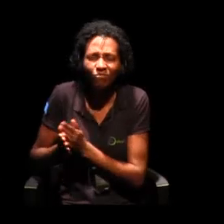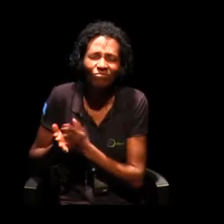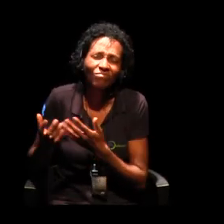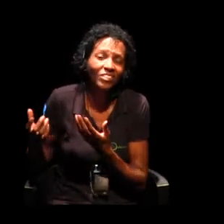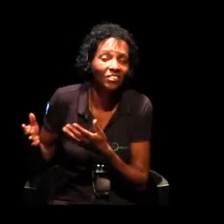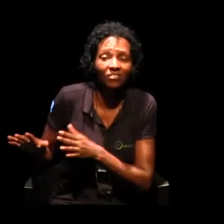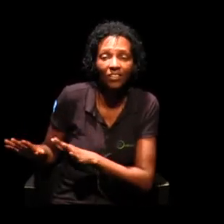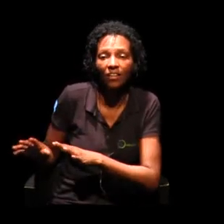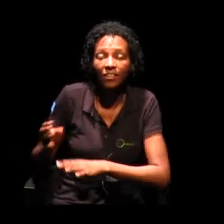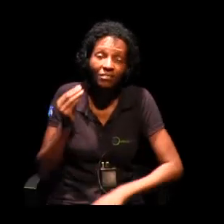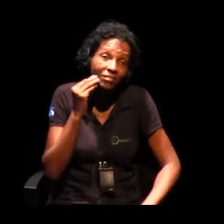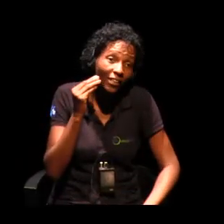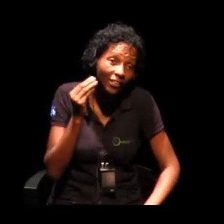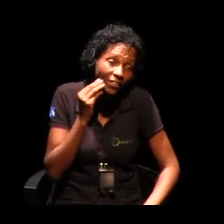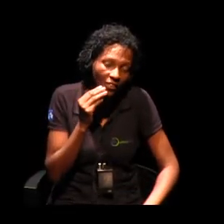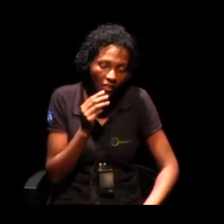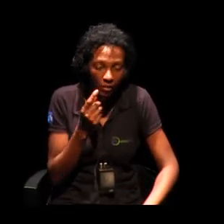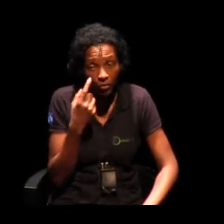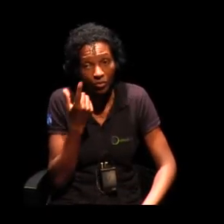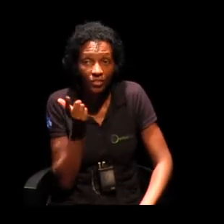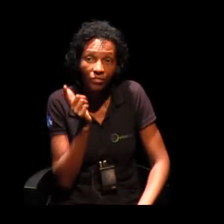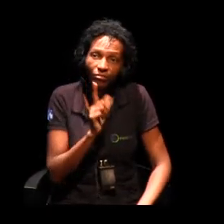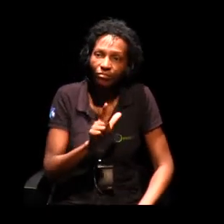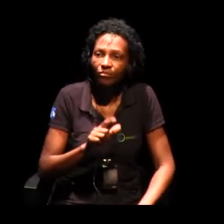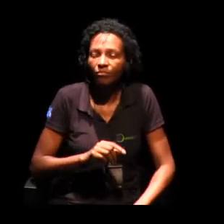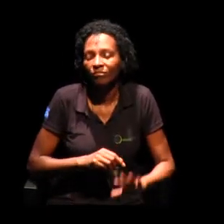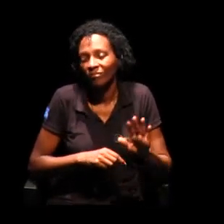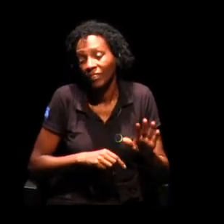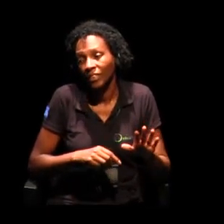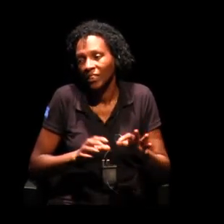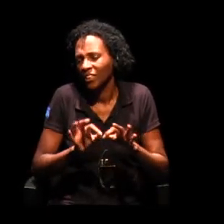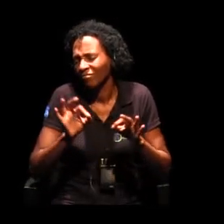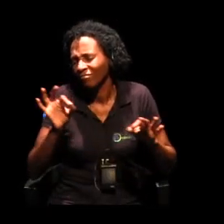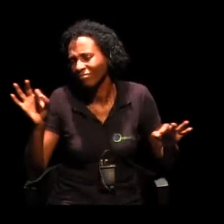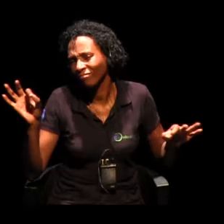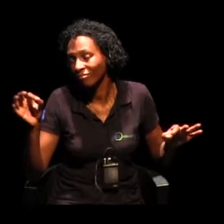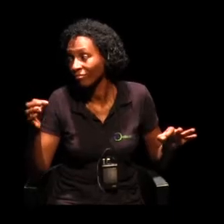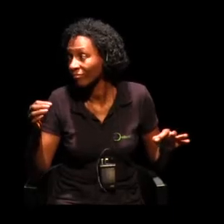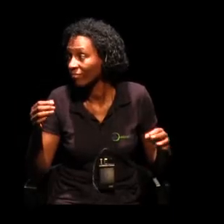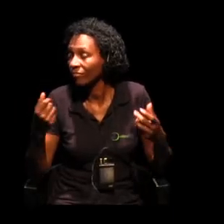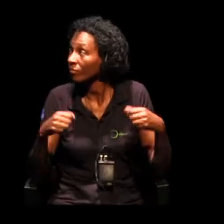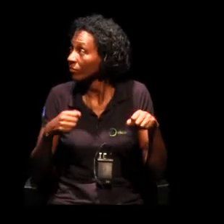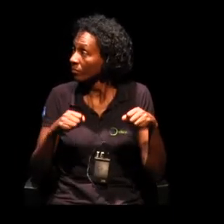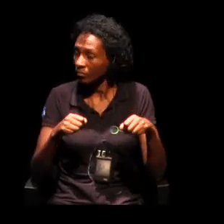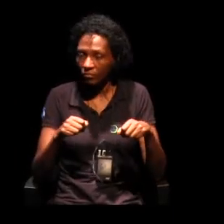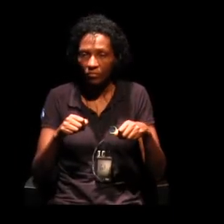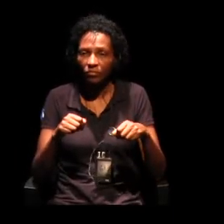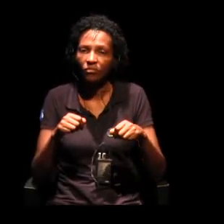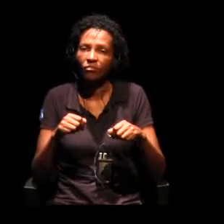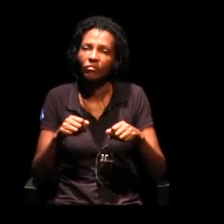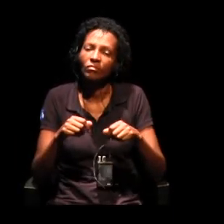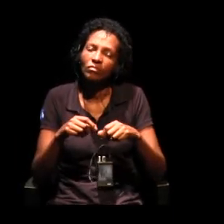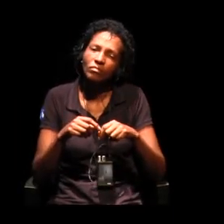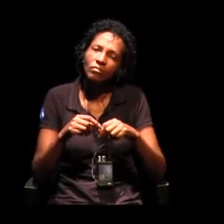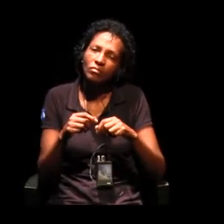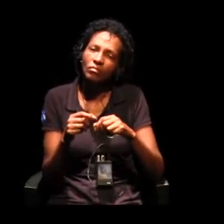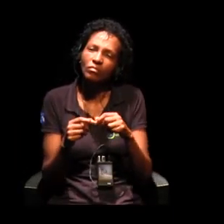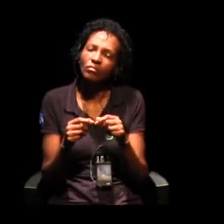tentamos, observamos a viabilidade disso com relação às distâncias e